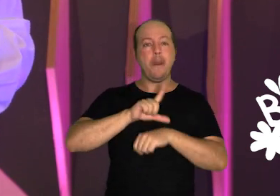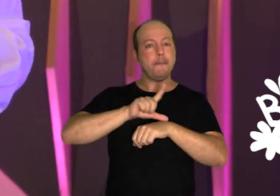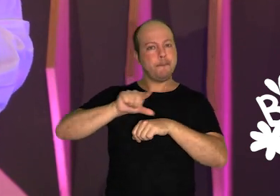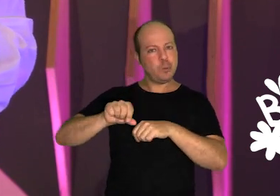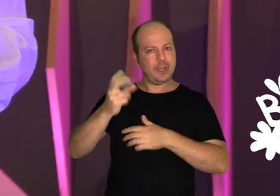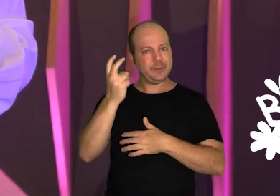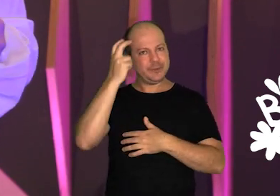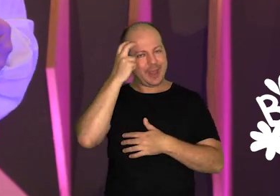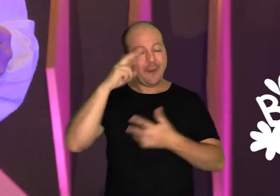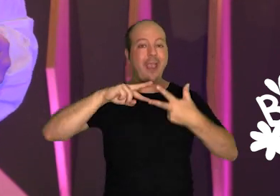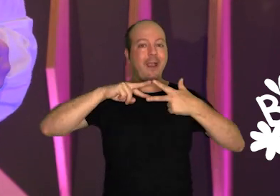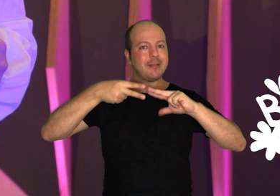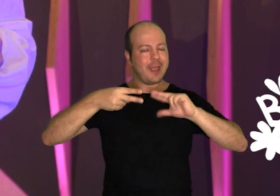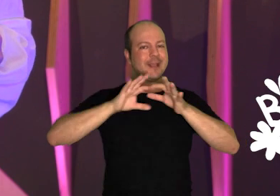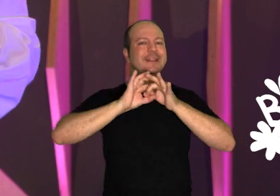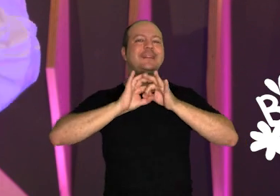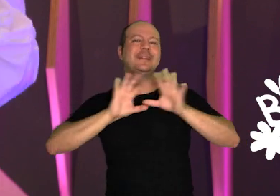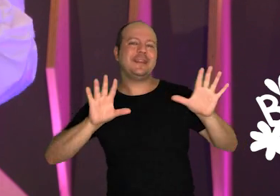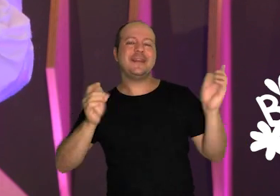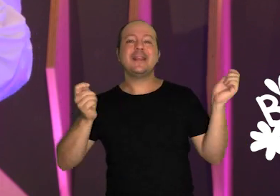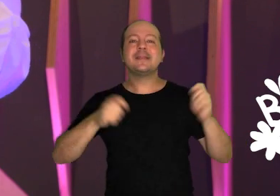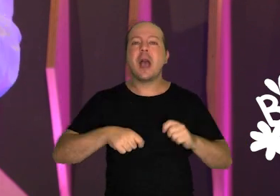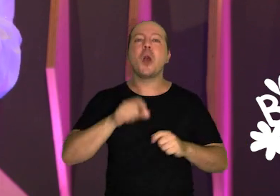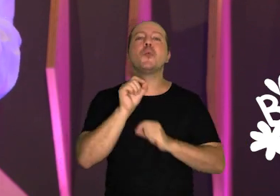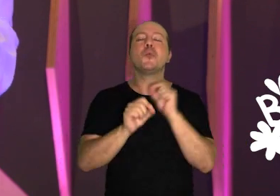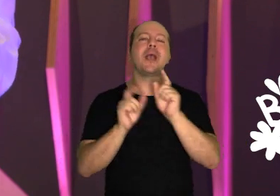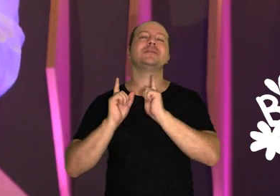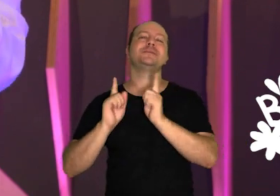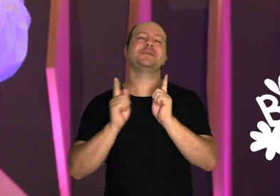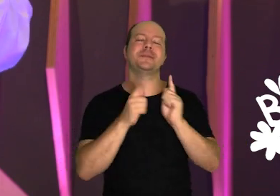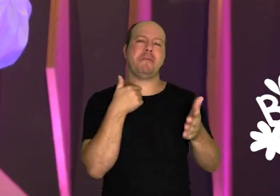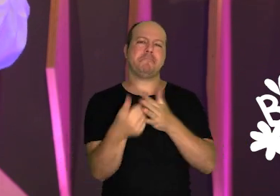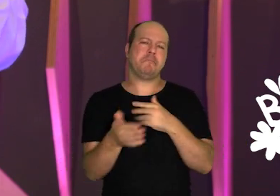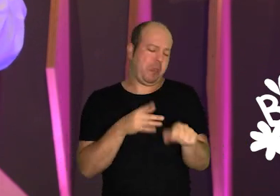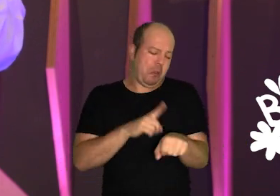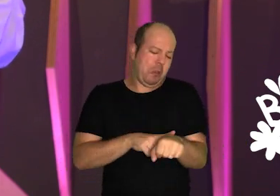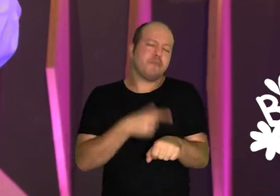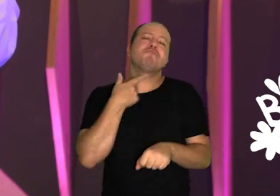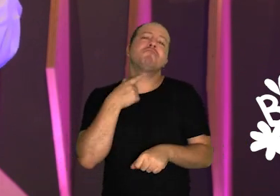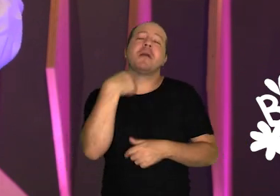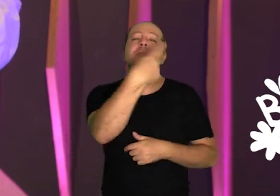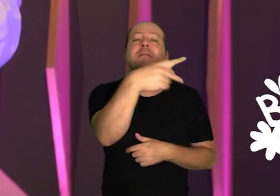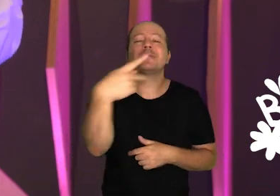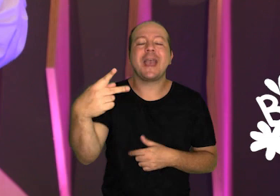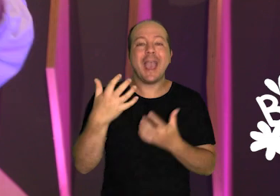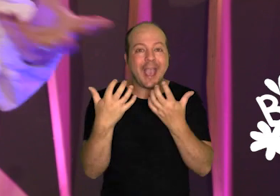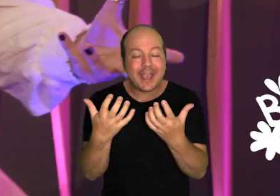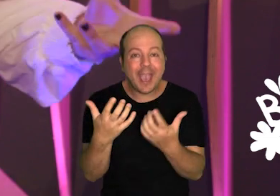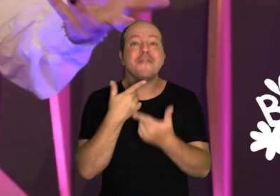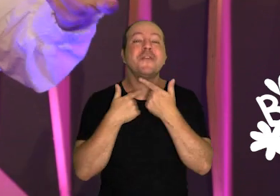Muda Cultural e da Catraca Livre, possibilitando a diversão a qualquer hora do dia que você